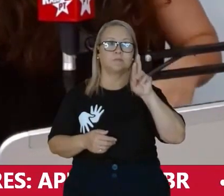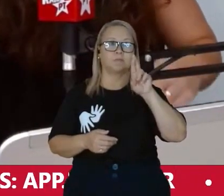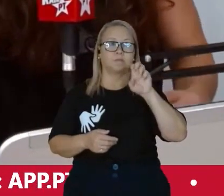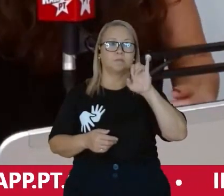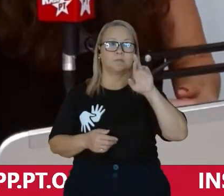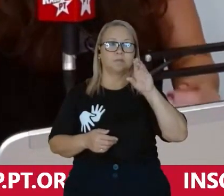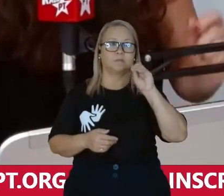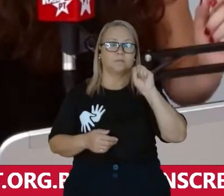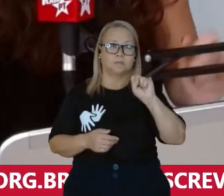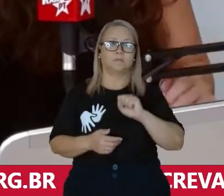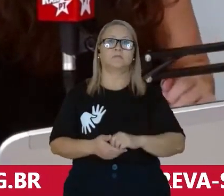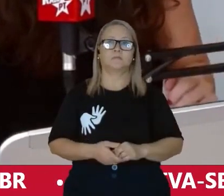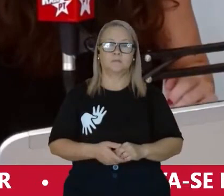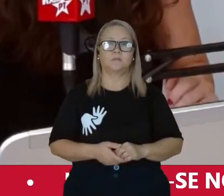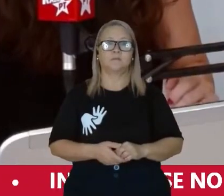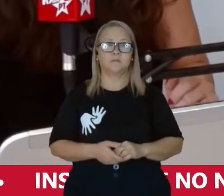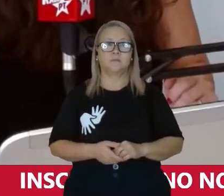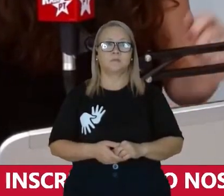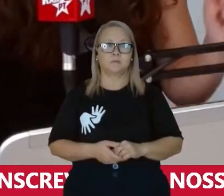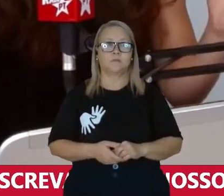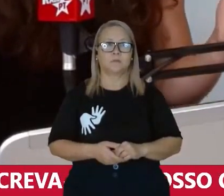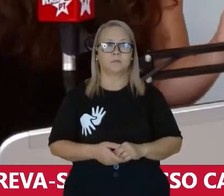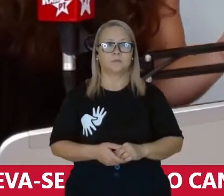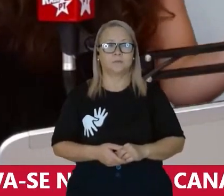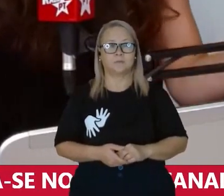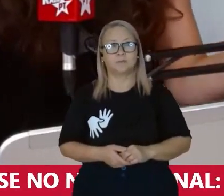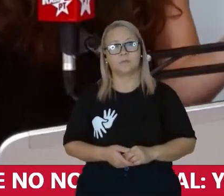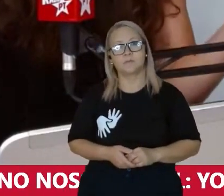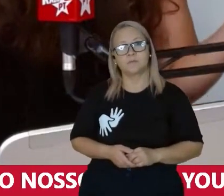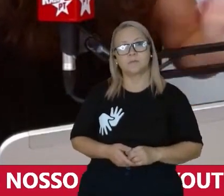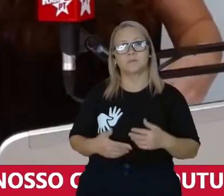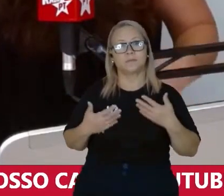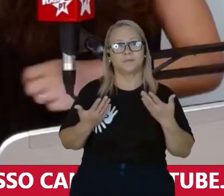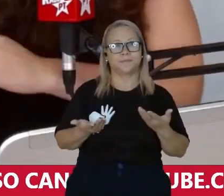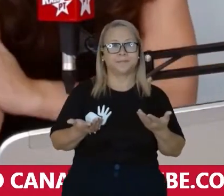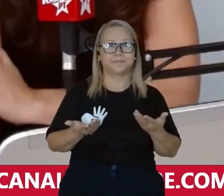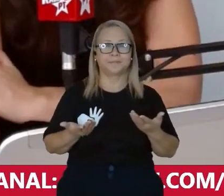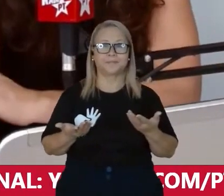sozinho, sozinha? Essa pessoa você também está com modificador de voz, né? Eu não sei se você é ela, ele.